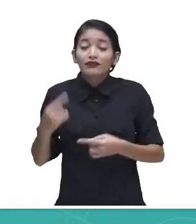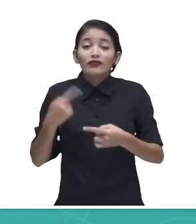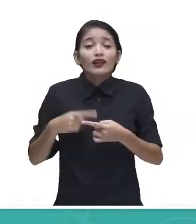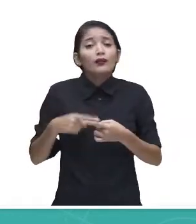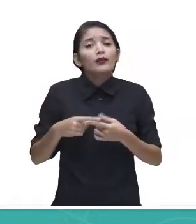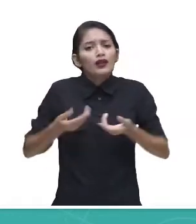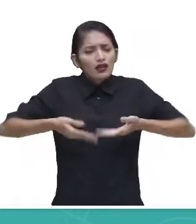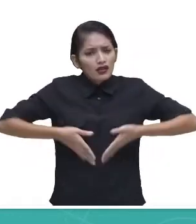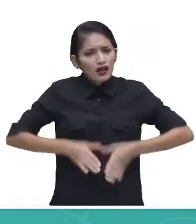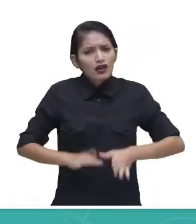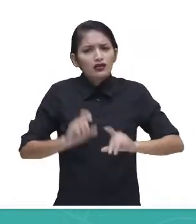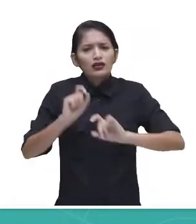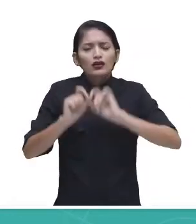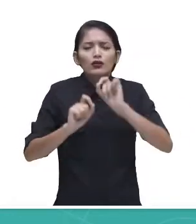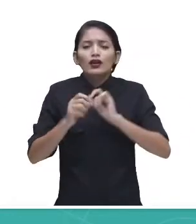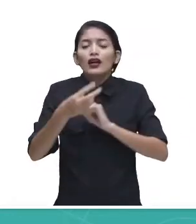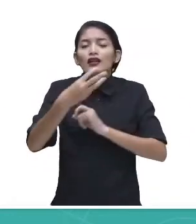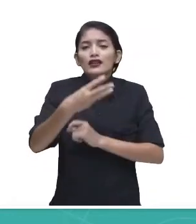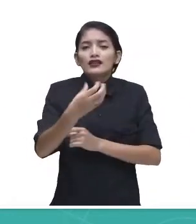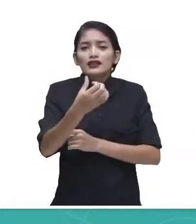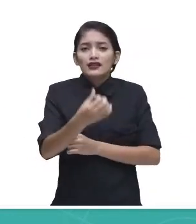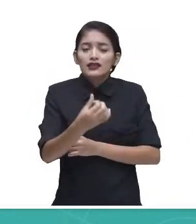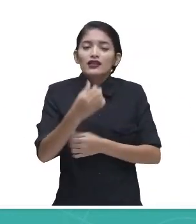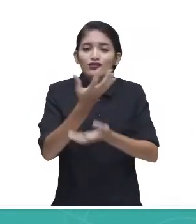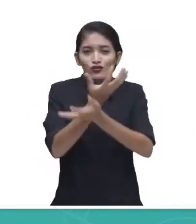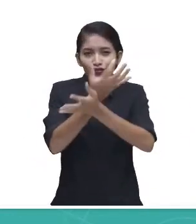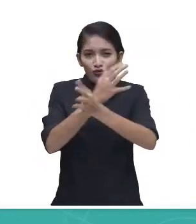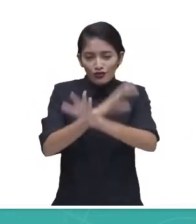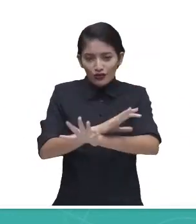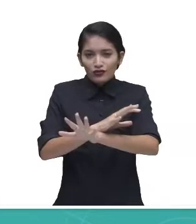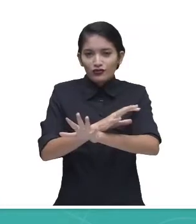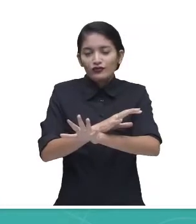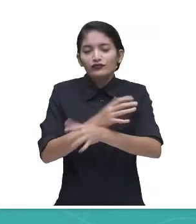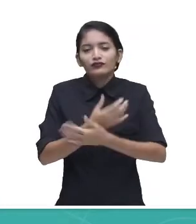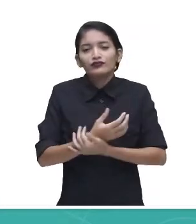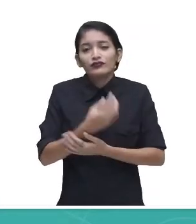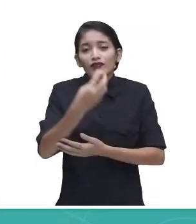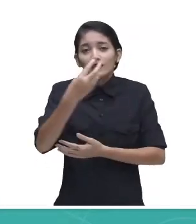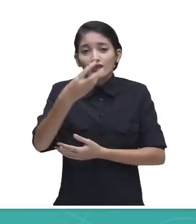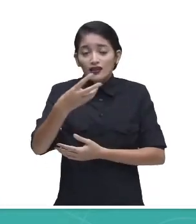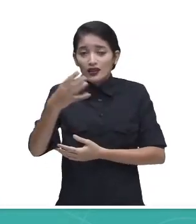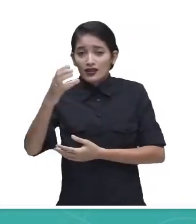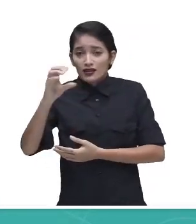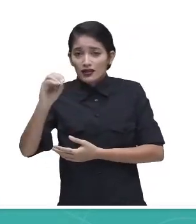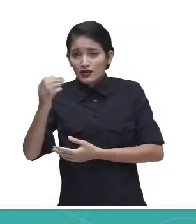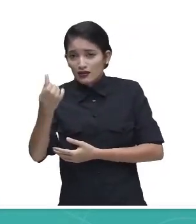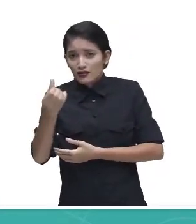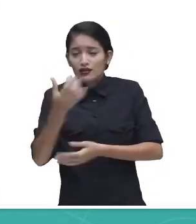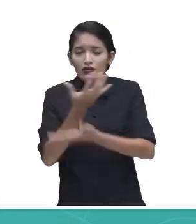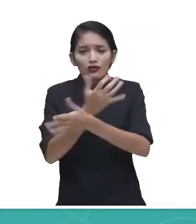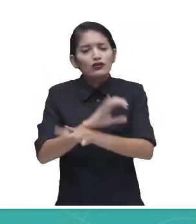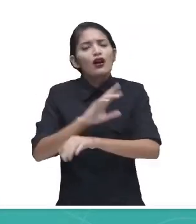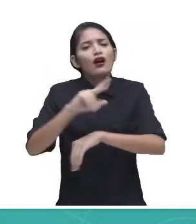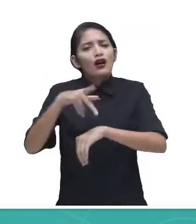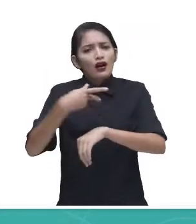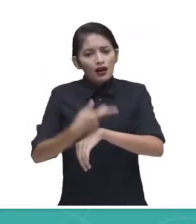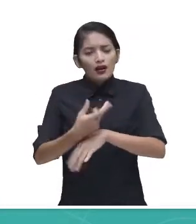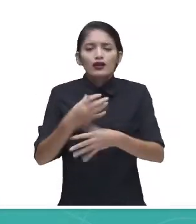nasce possui 306 ossos. Depois, né, que vão os ossos se fundindo e aí a gente fica com esse número